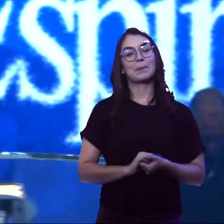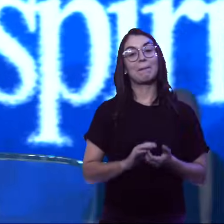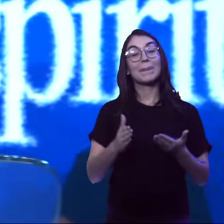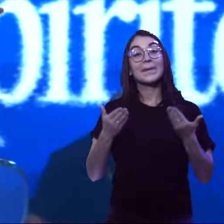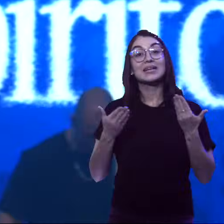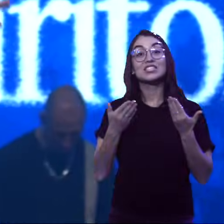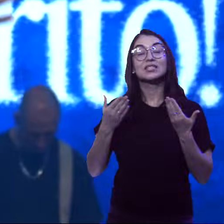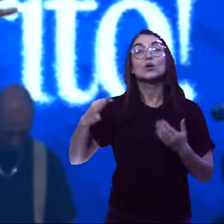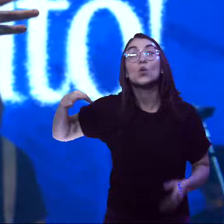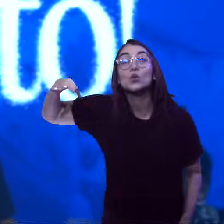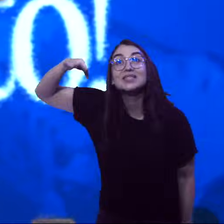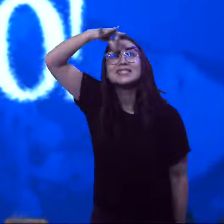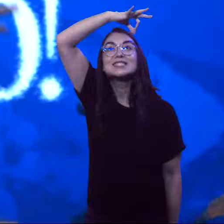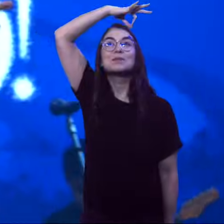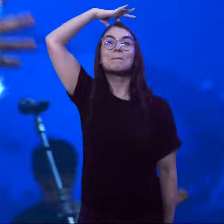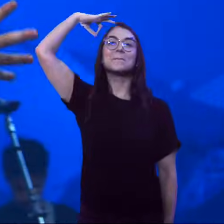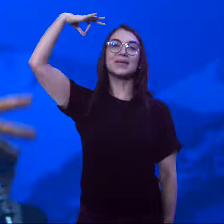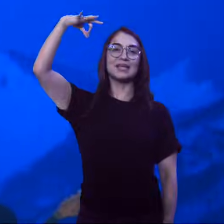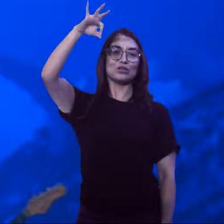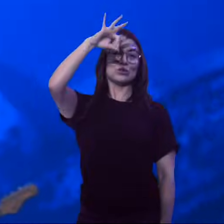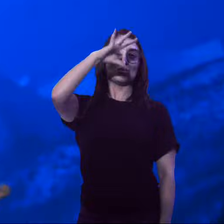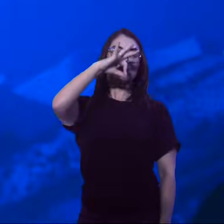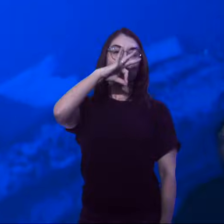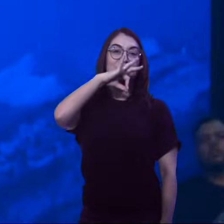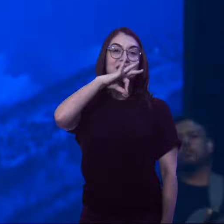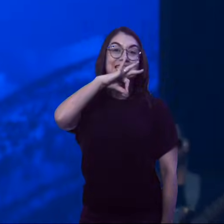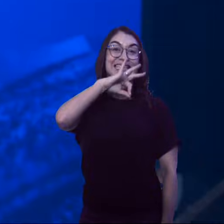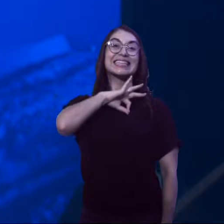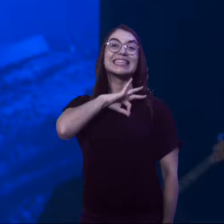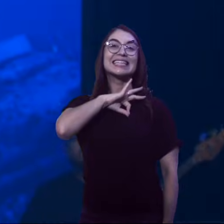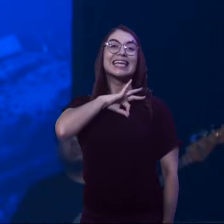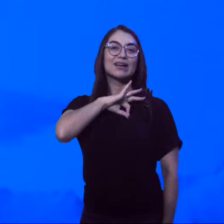Gente, o Espírito de Deus mora dentro de nós.